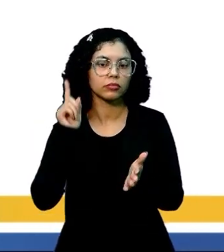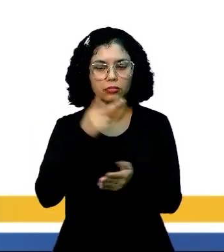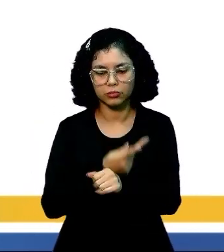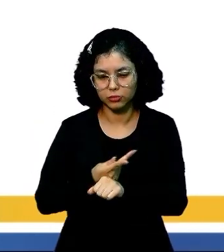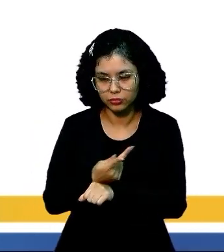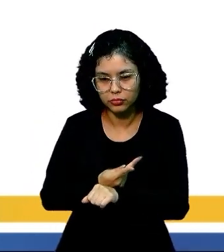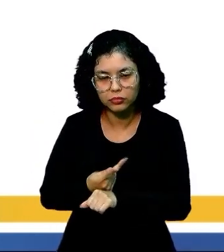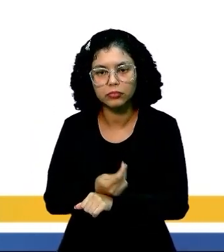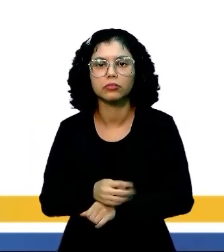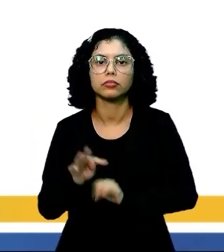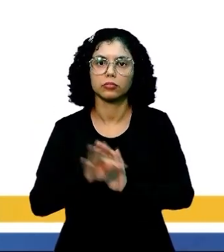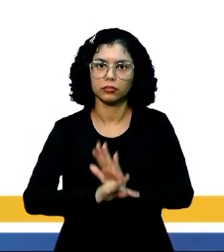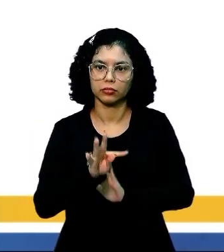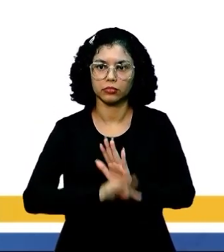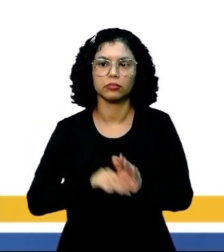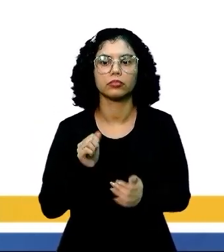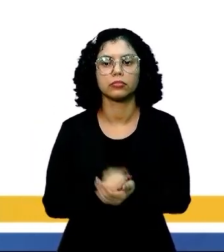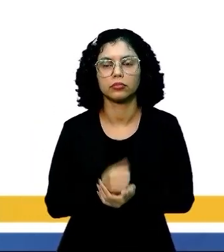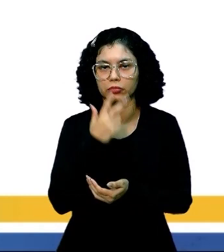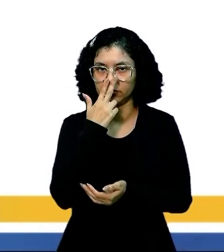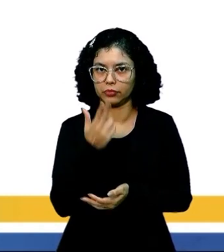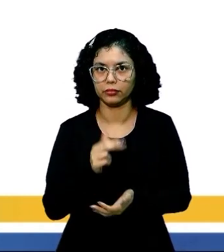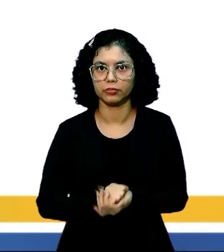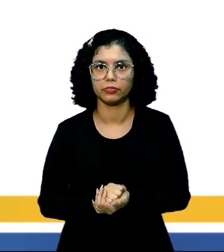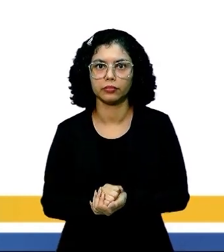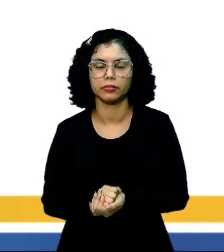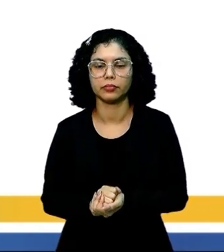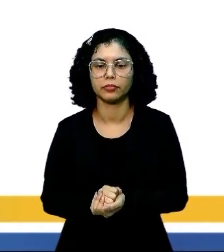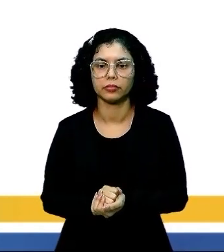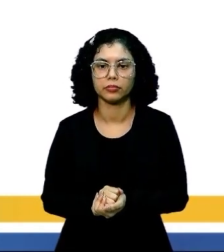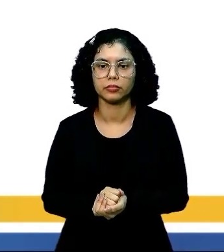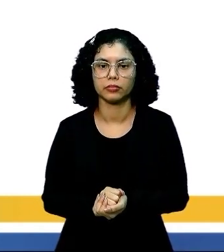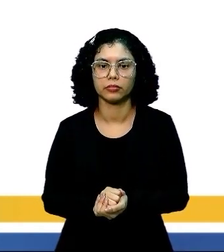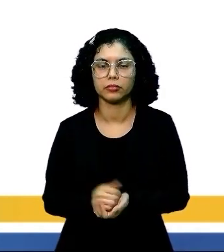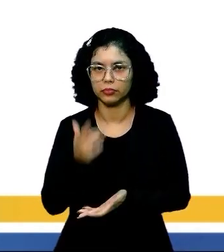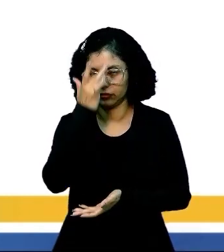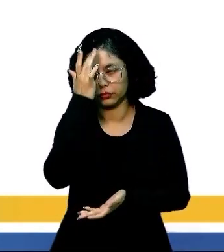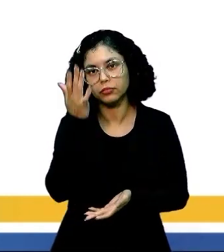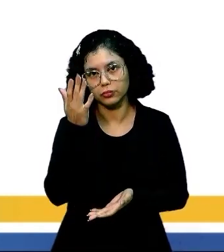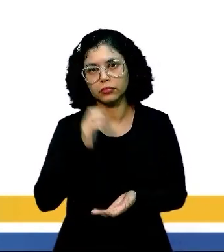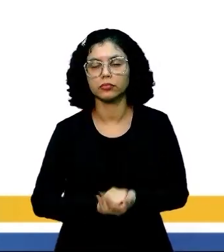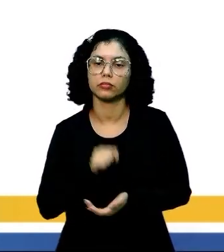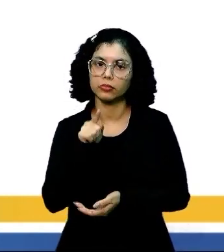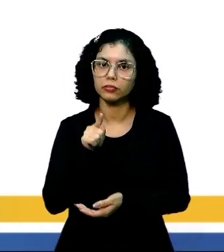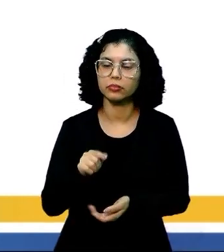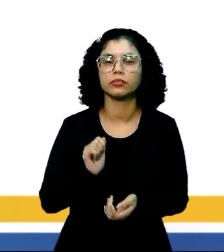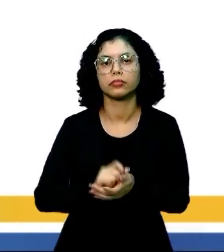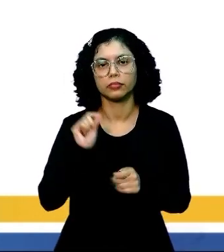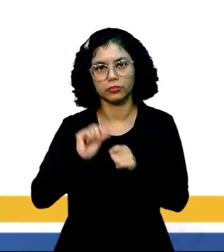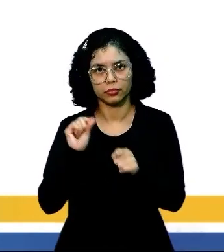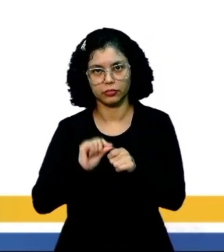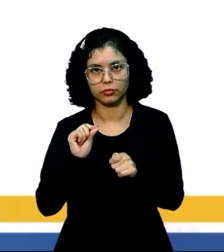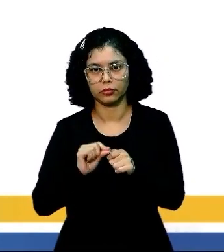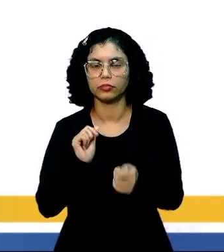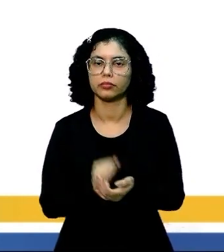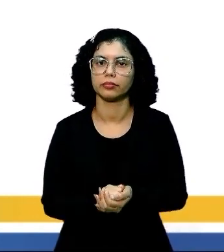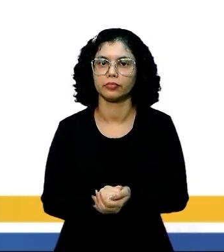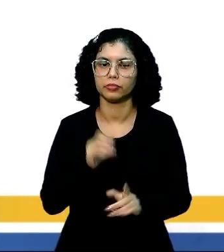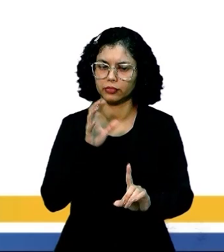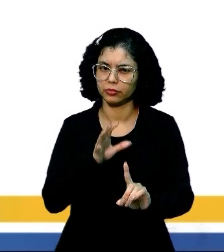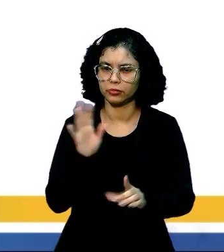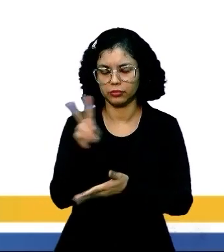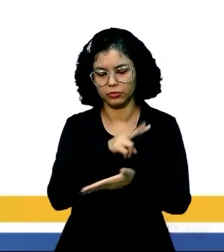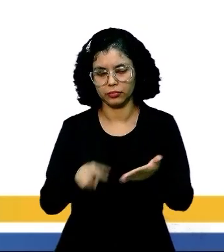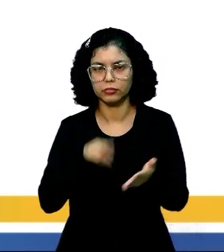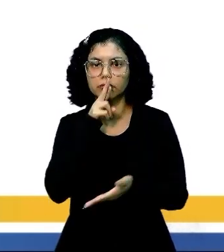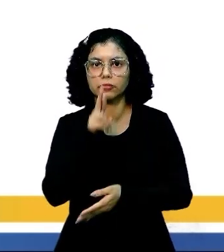texto e procura algo semelhante a desejo, né? Que aí fica mais fácil de você fazer uma inferência e buscar